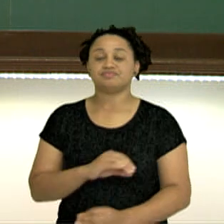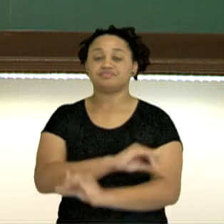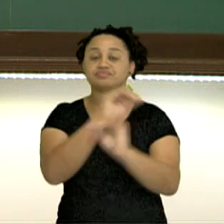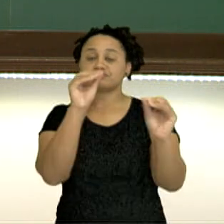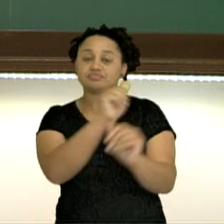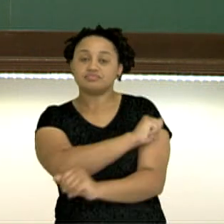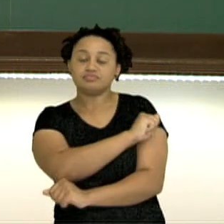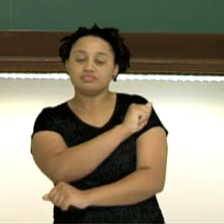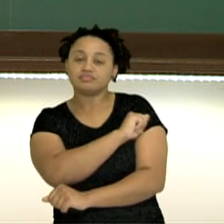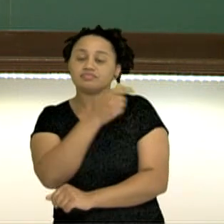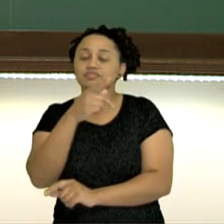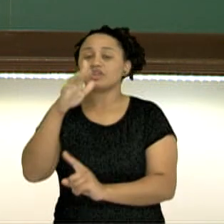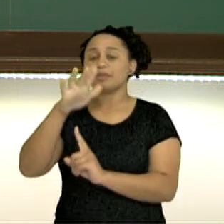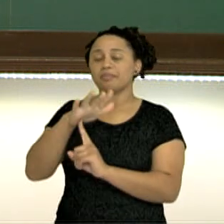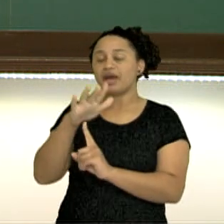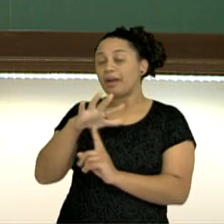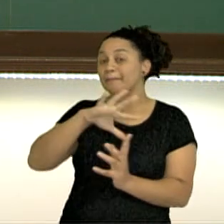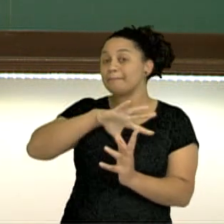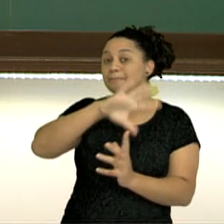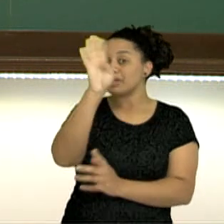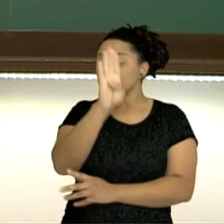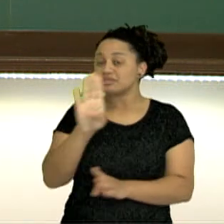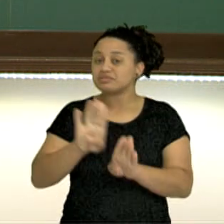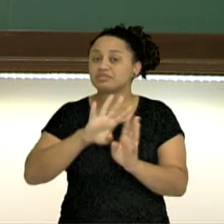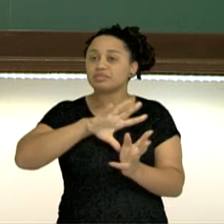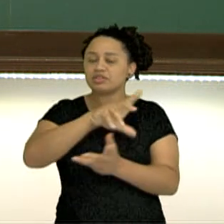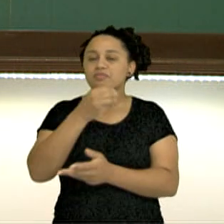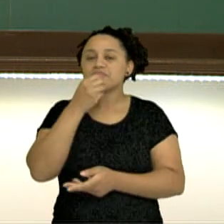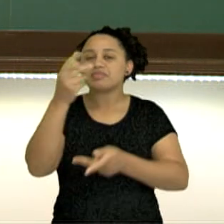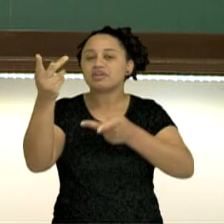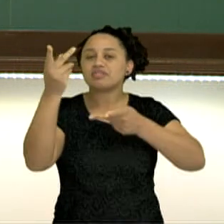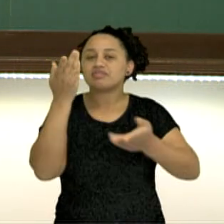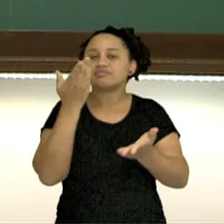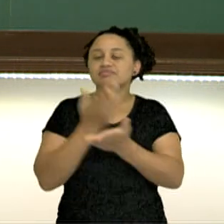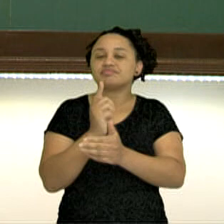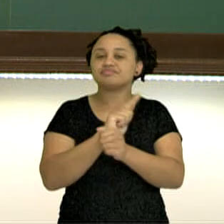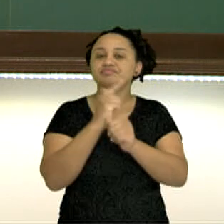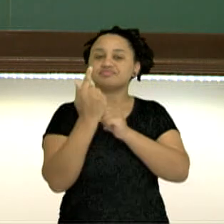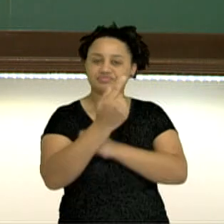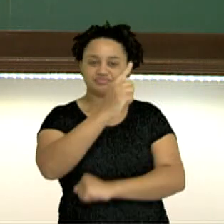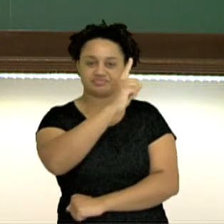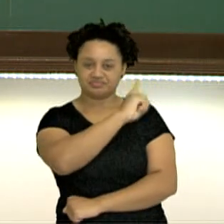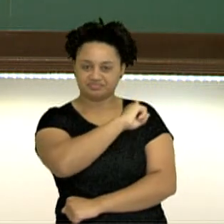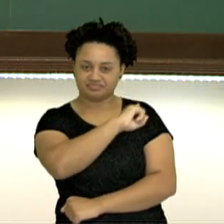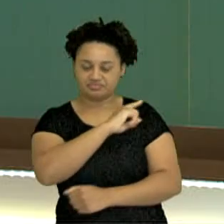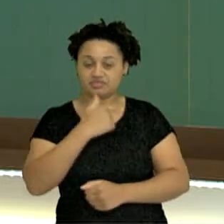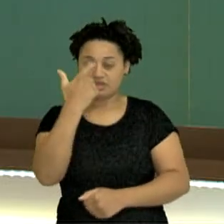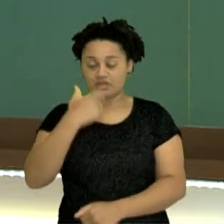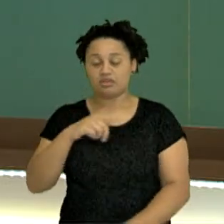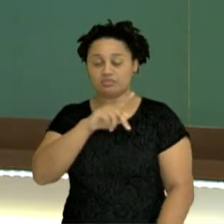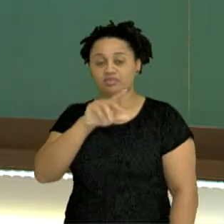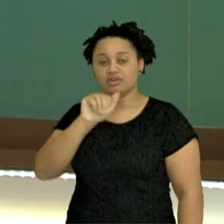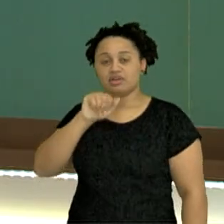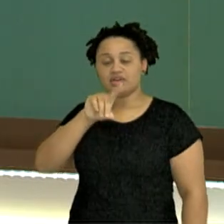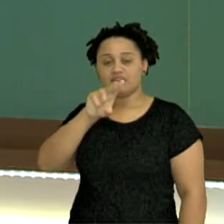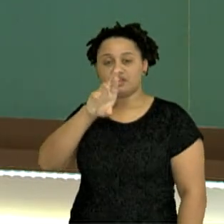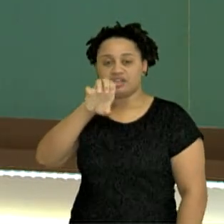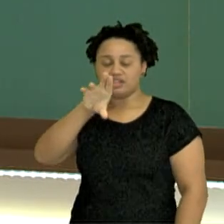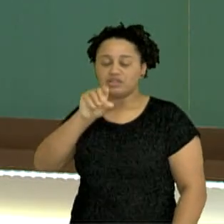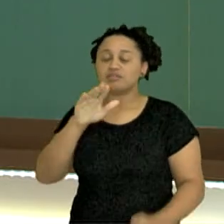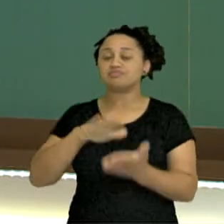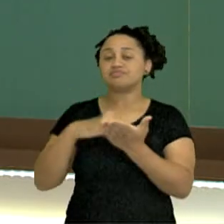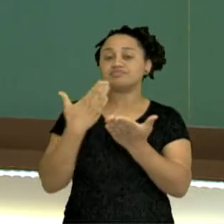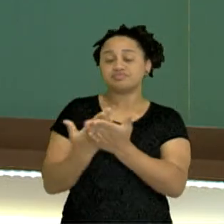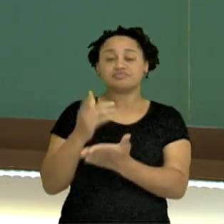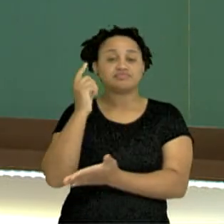Olá, estudante do estado do Paraná, do Brasil e do mundo. Bem-vindo à nossa aula de Geografia para a primeira série do ensino médio. Eu, professor Andrew, e a nossa intérprete de